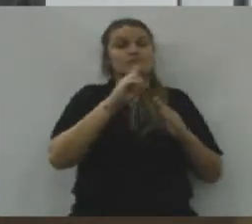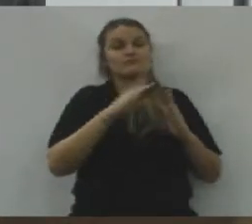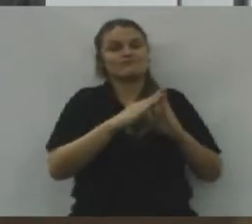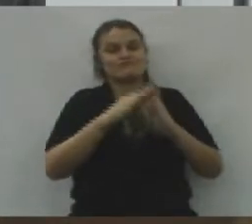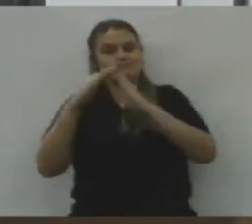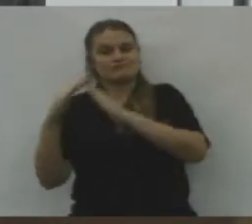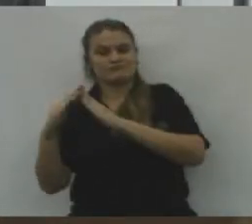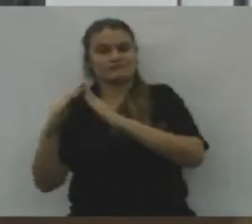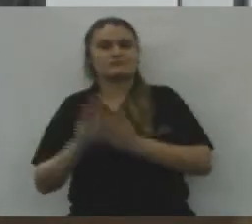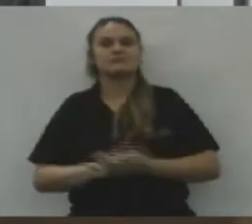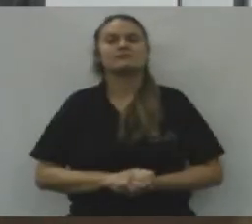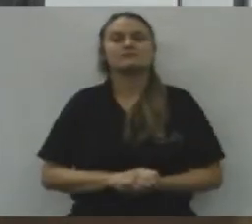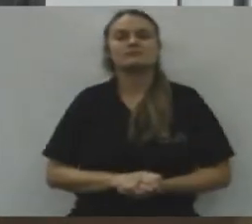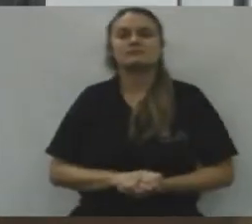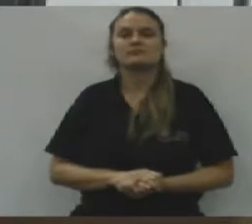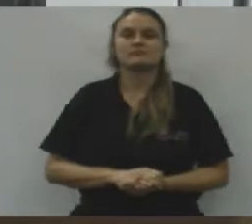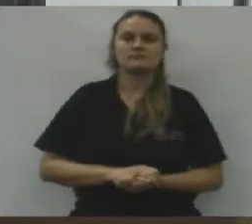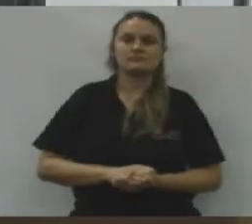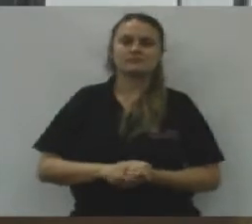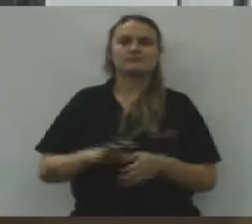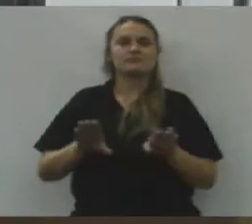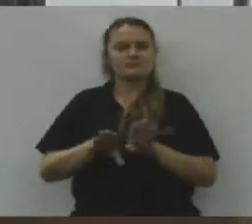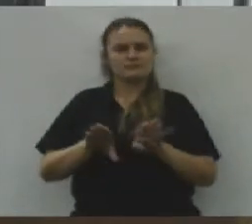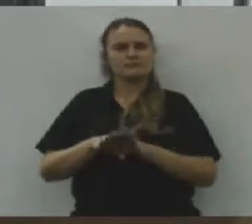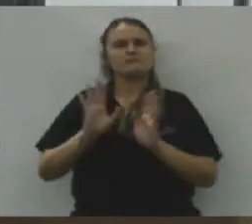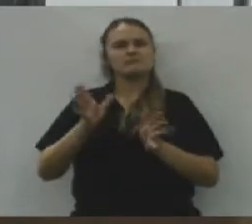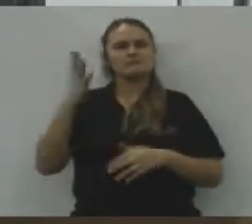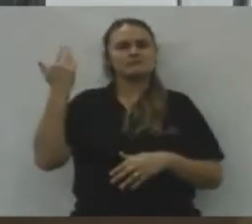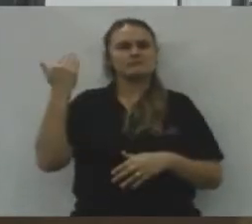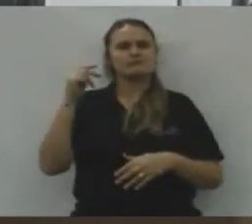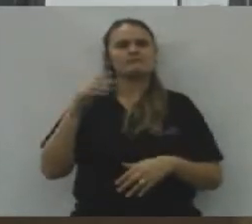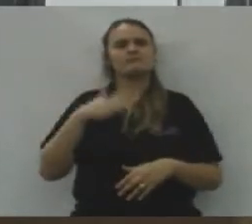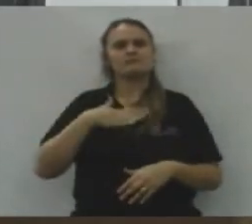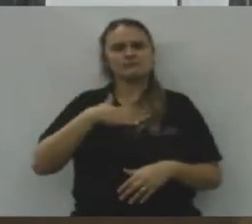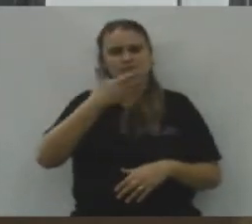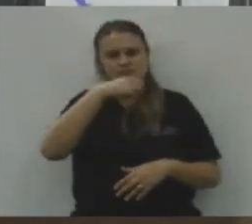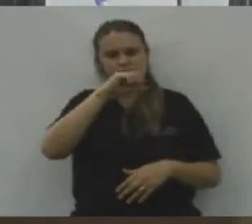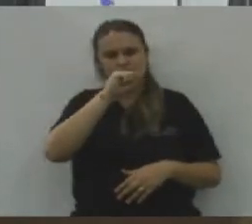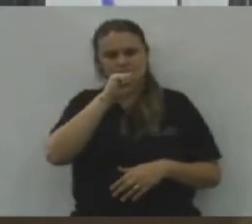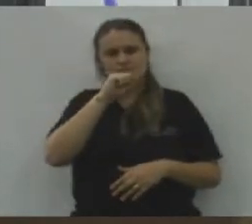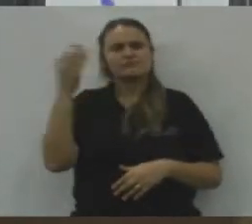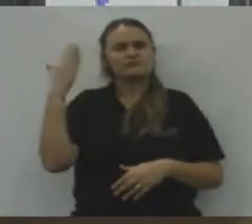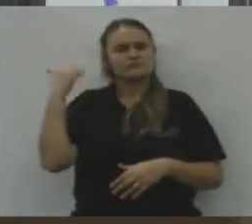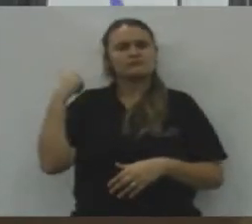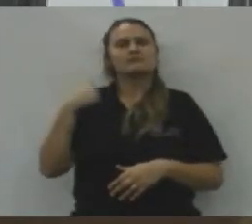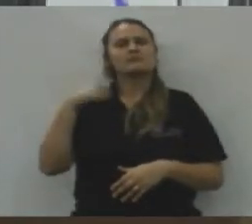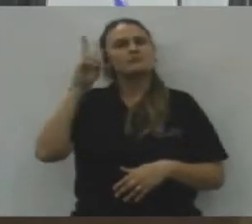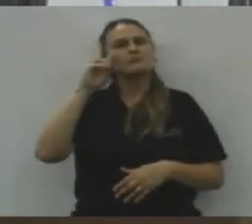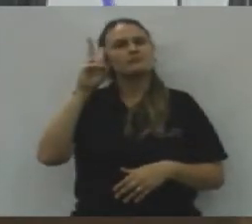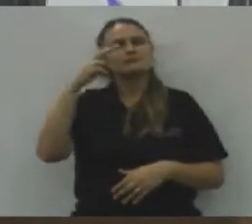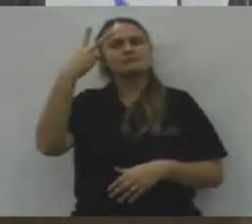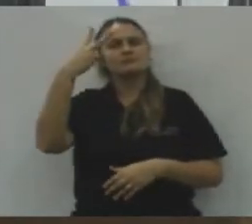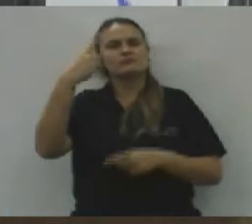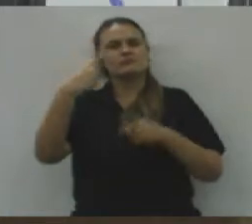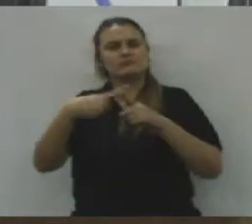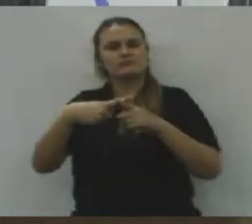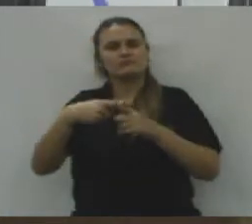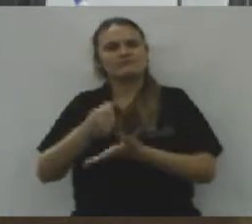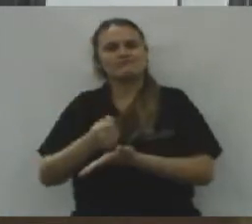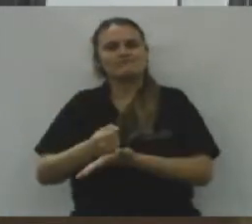aconteceu com o meu falecido pai, que salvou, ao longo da sua vida, eu me lembro, duas pessoas que